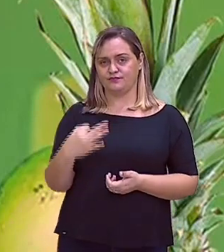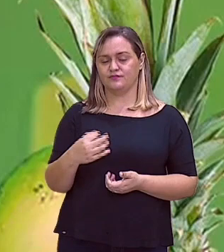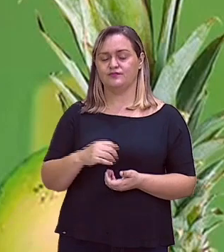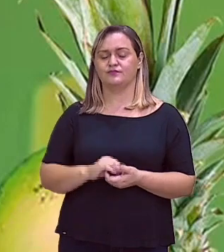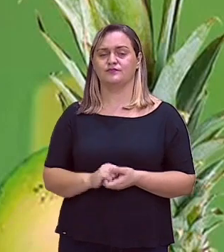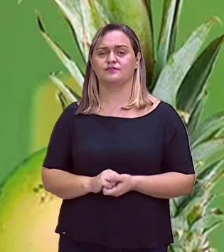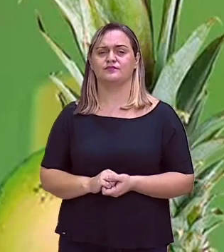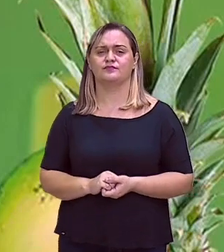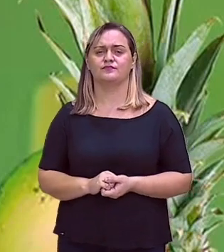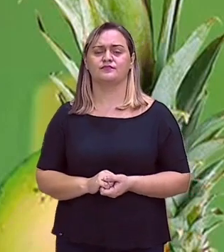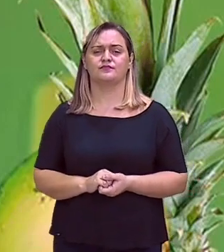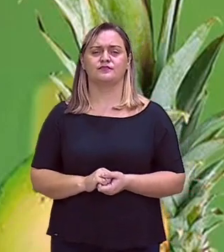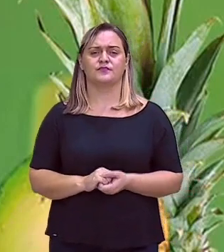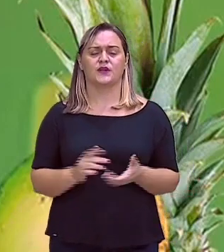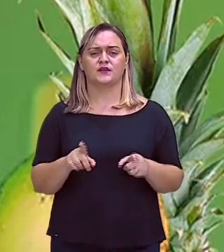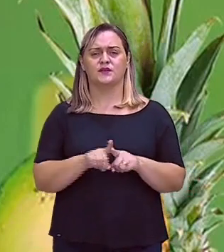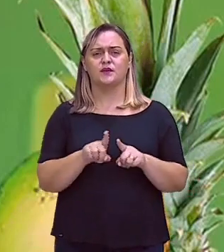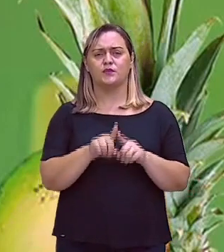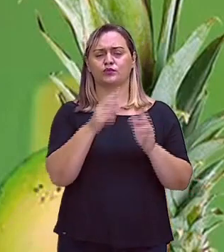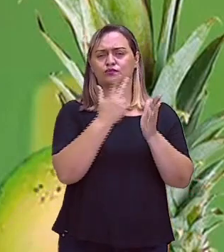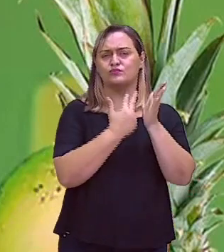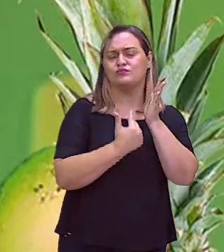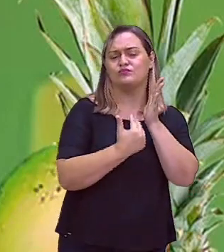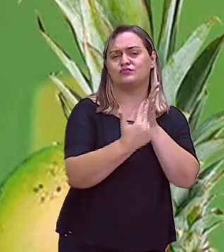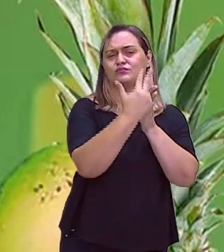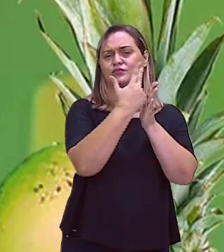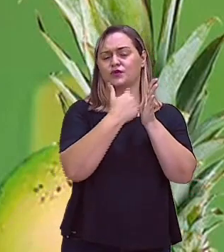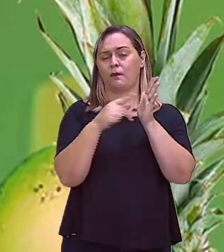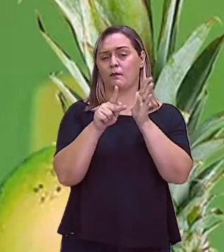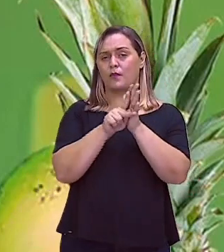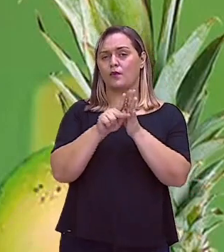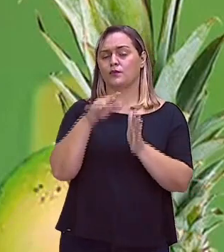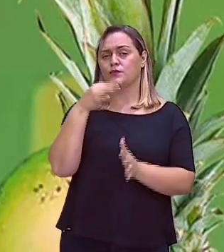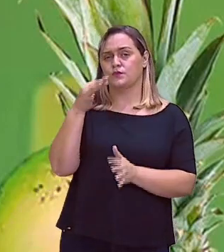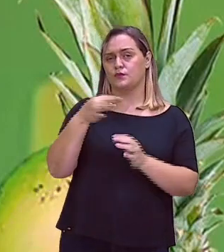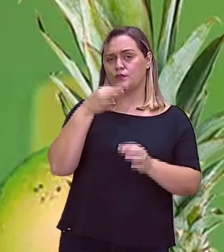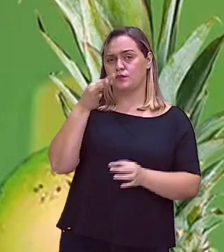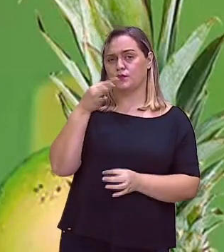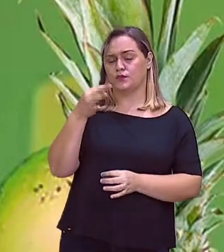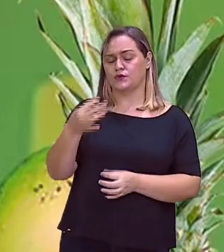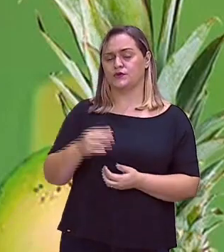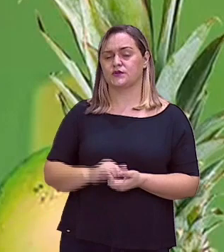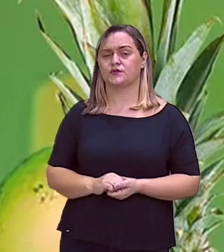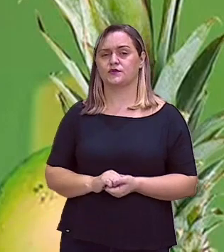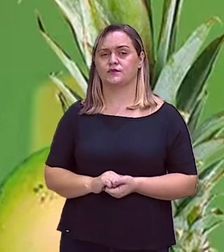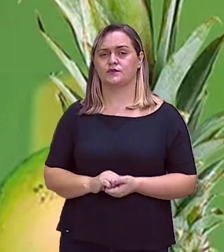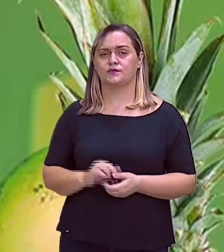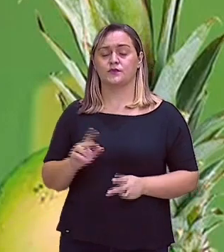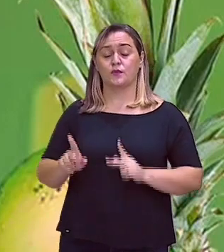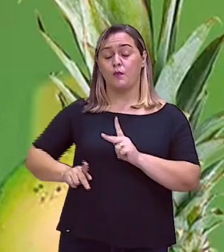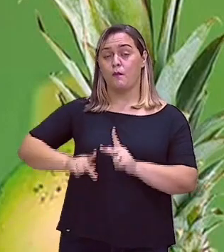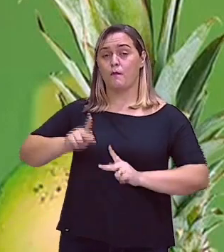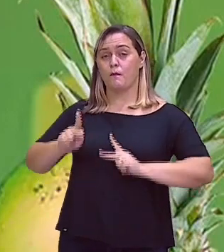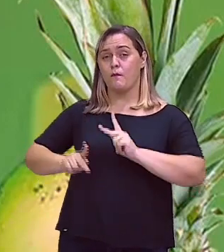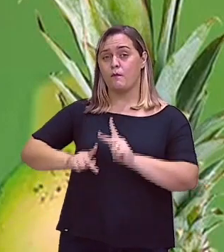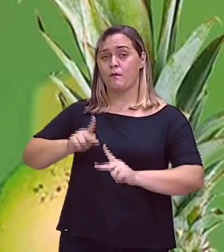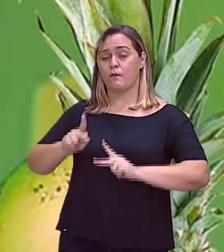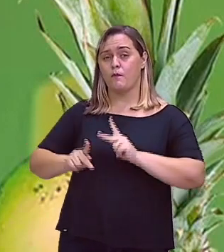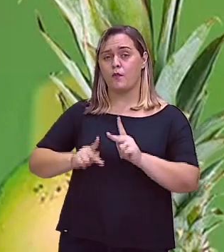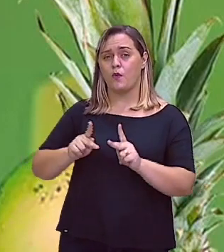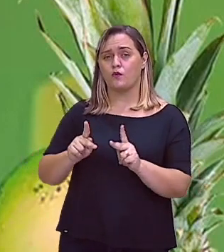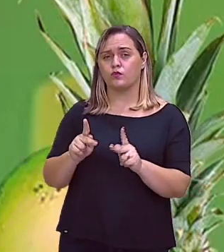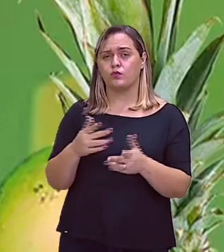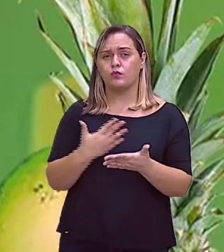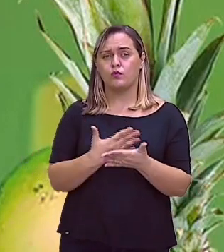Nascar Nascar saturam-nos desenhos então povo passa a se sentir parte